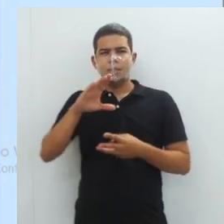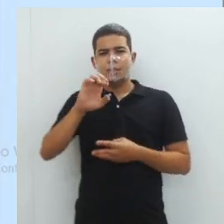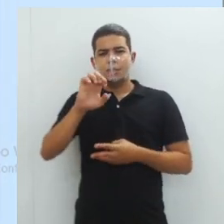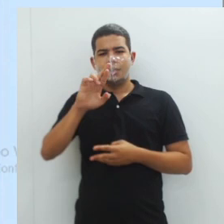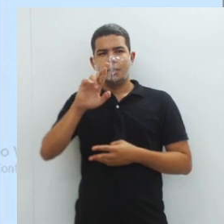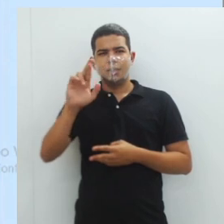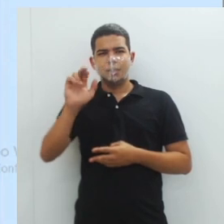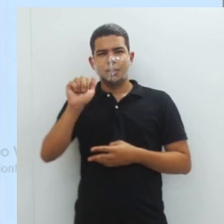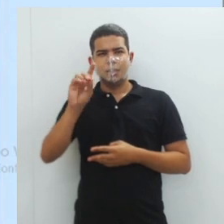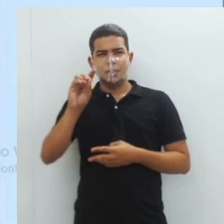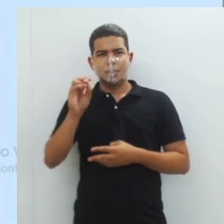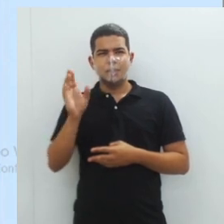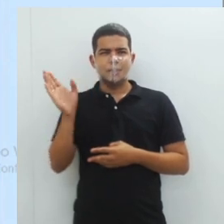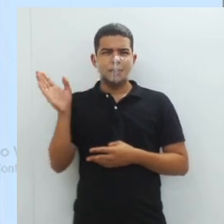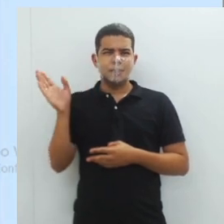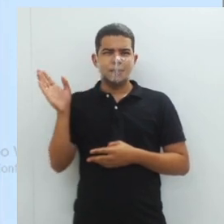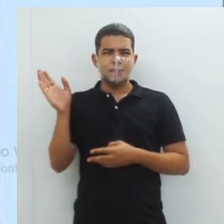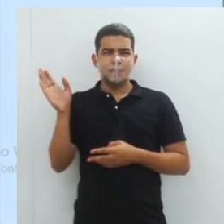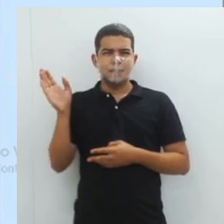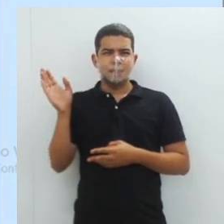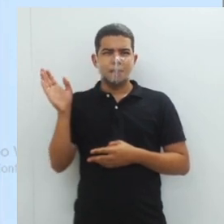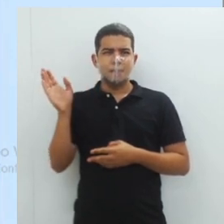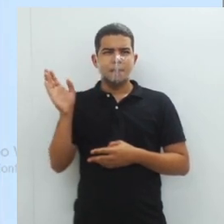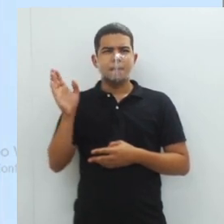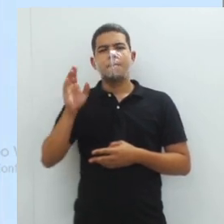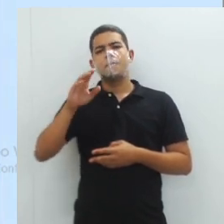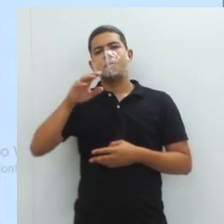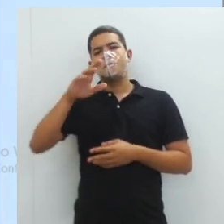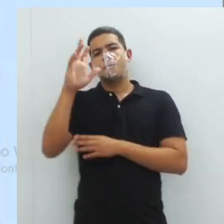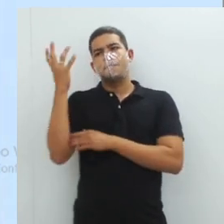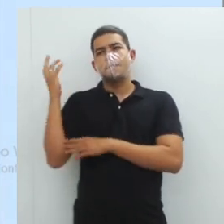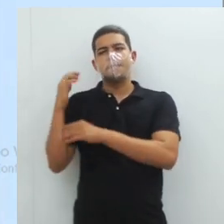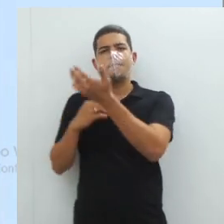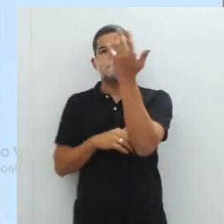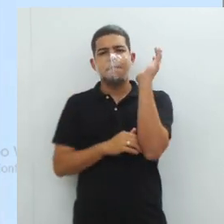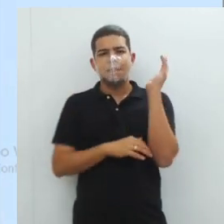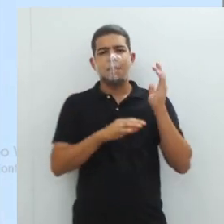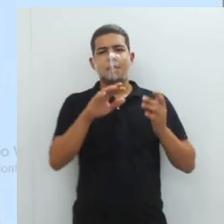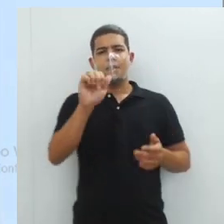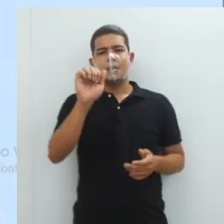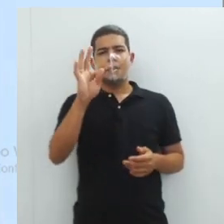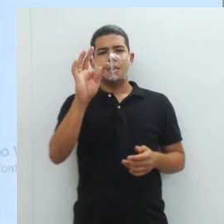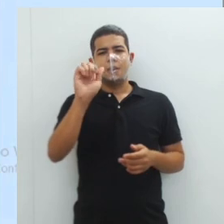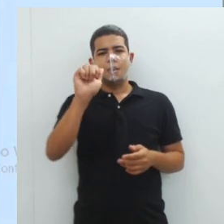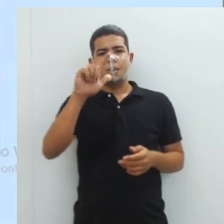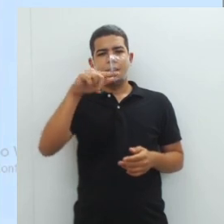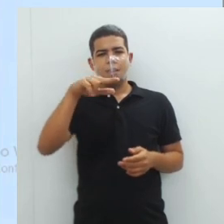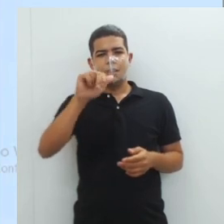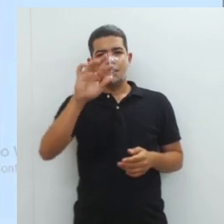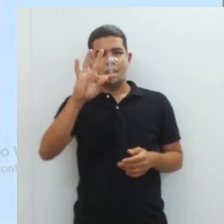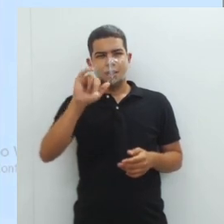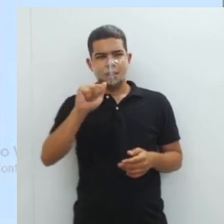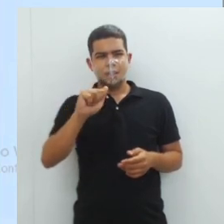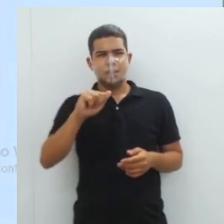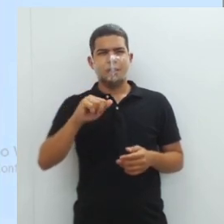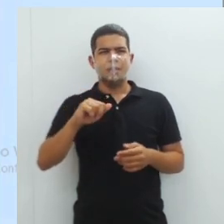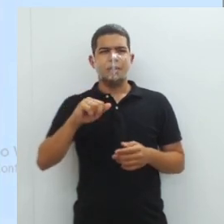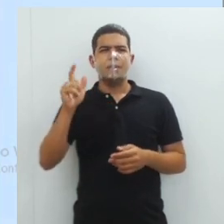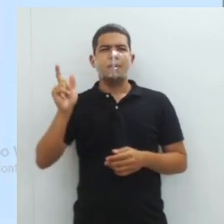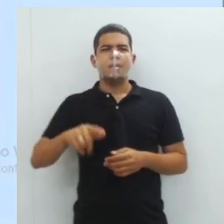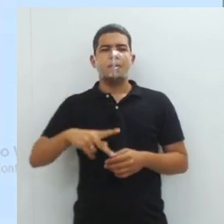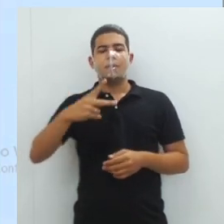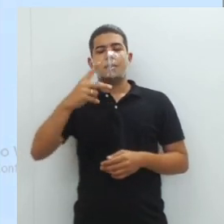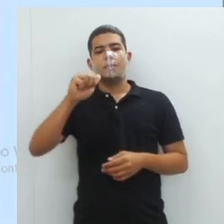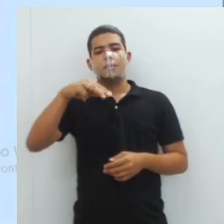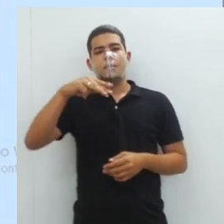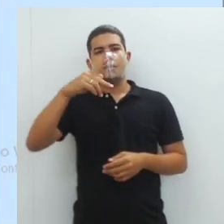Cerrado, Mata Atlântica, que ela originalmente cobria o litoral brasileiro, Pampas, que